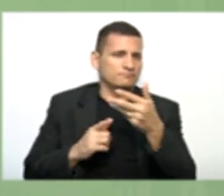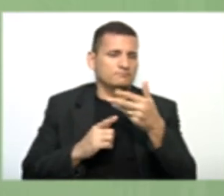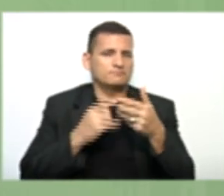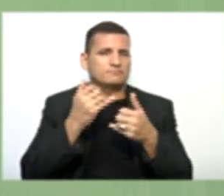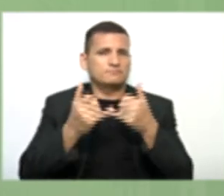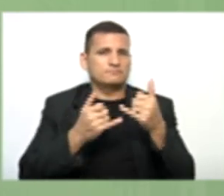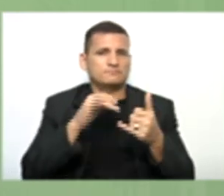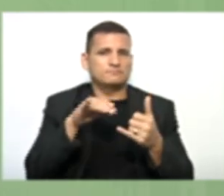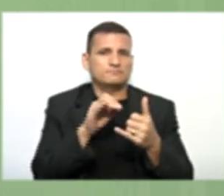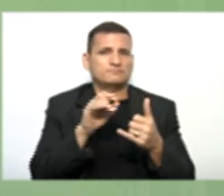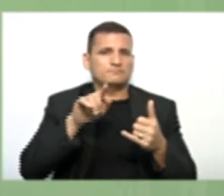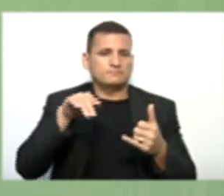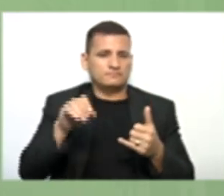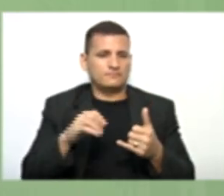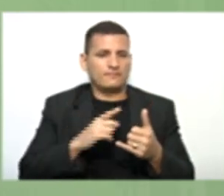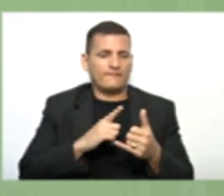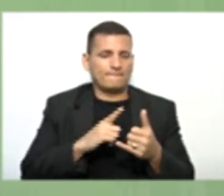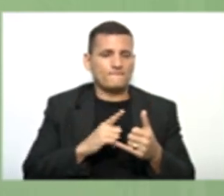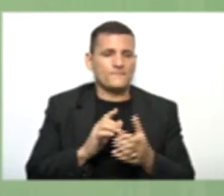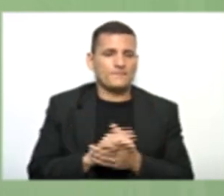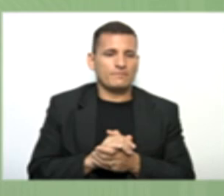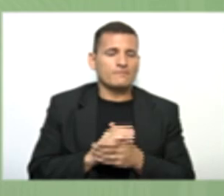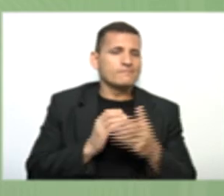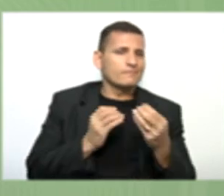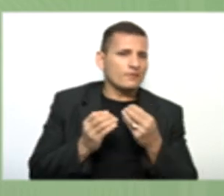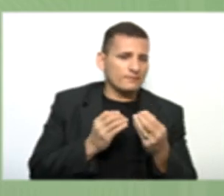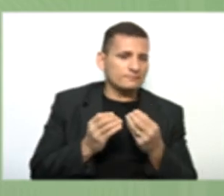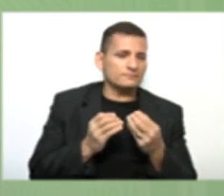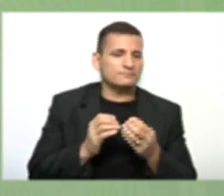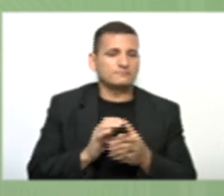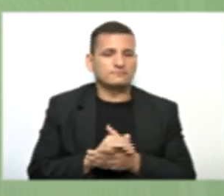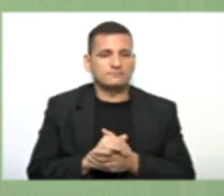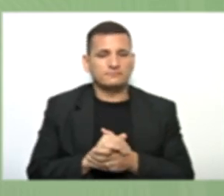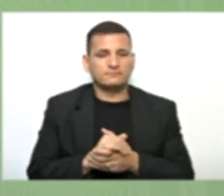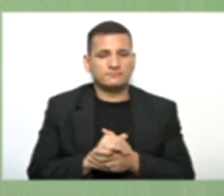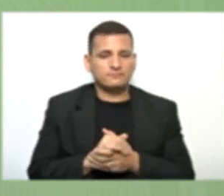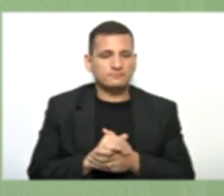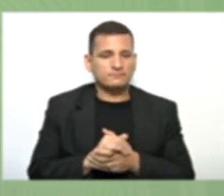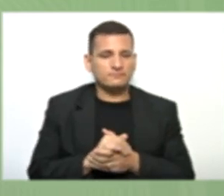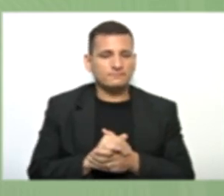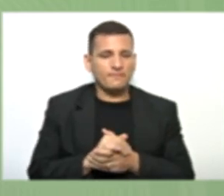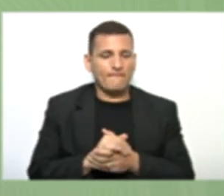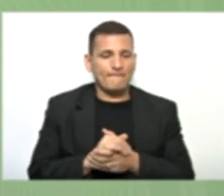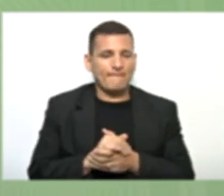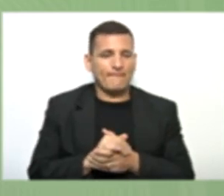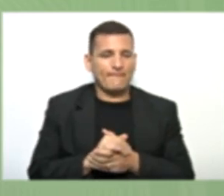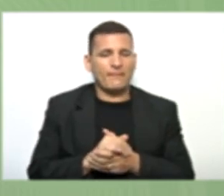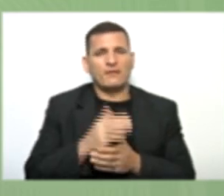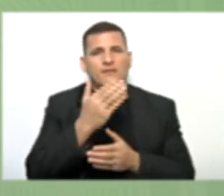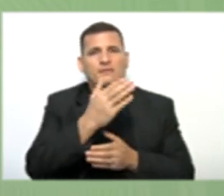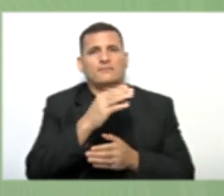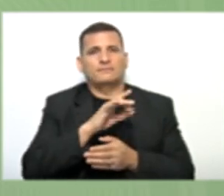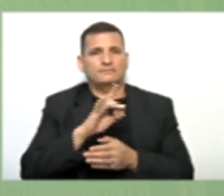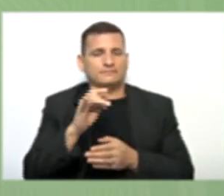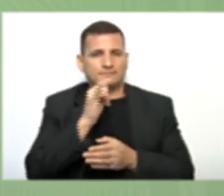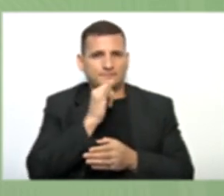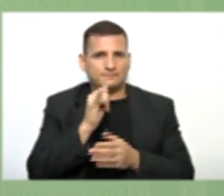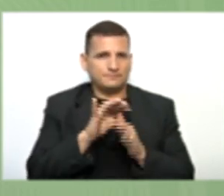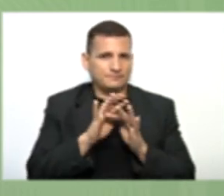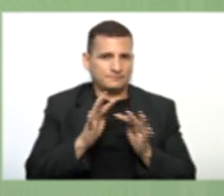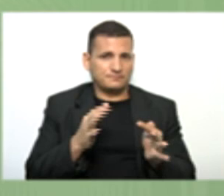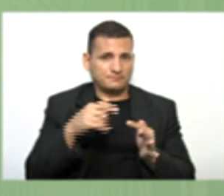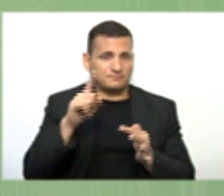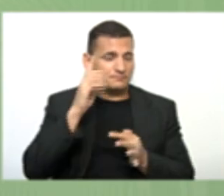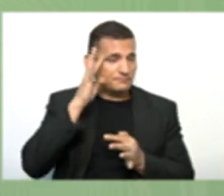tá? Beleza? Como assim, professor? Vamos lá. Eu coloquei um exemplo simples aqui para que você